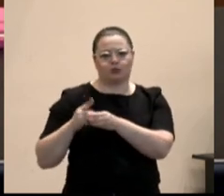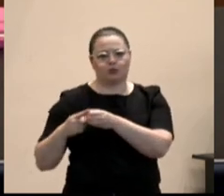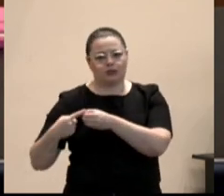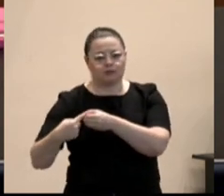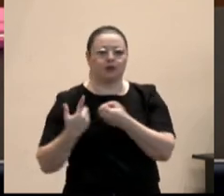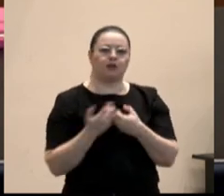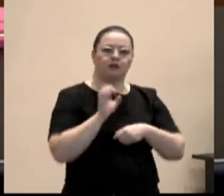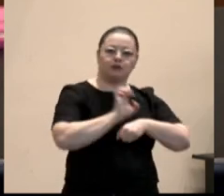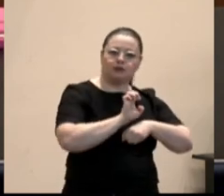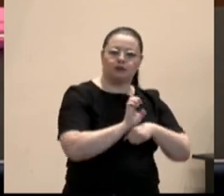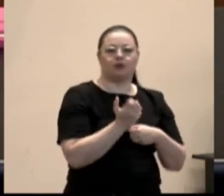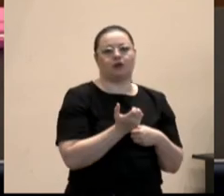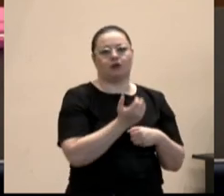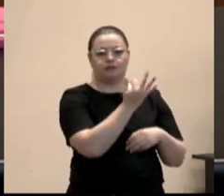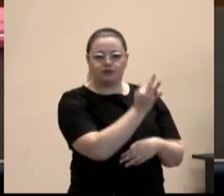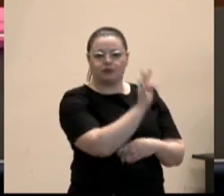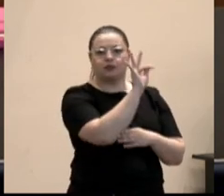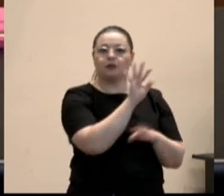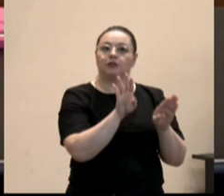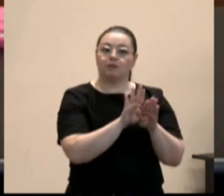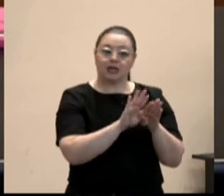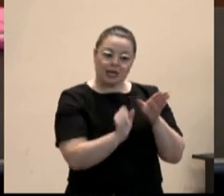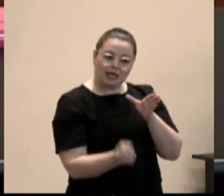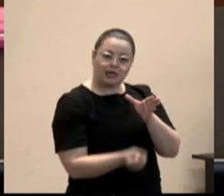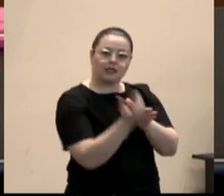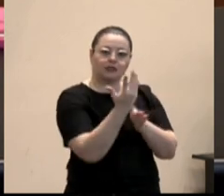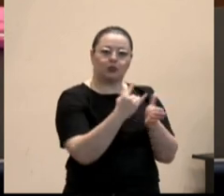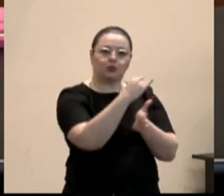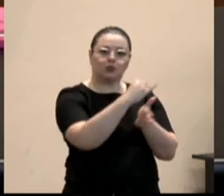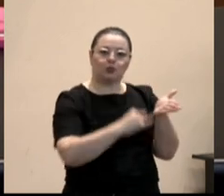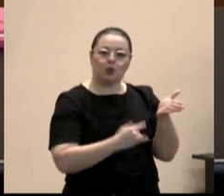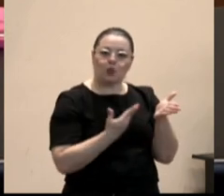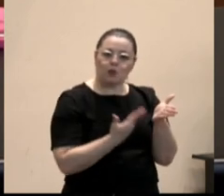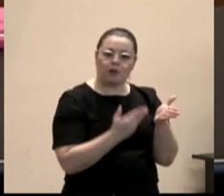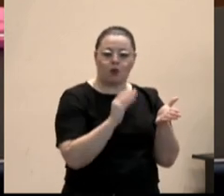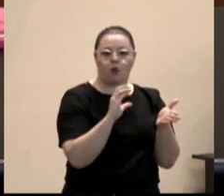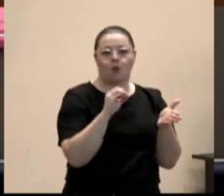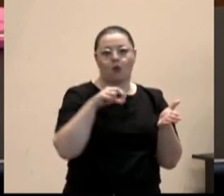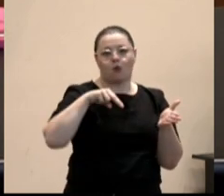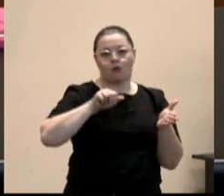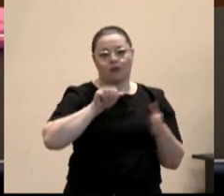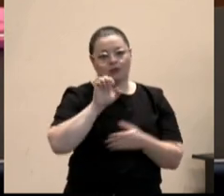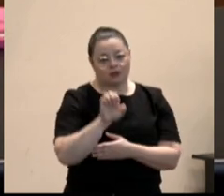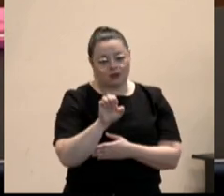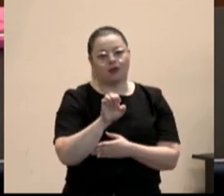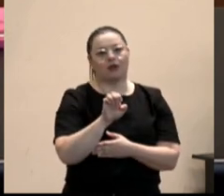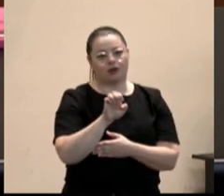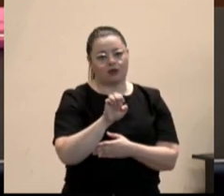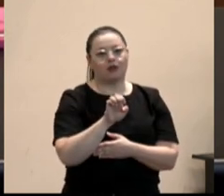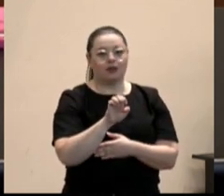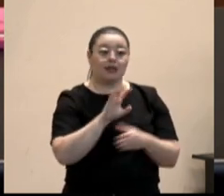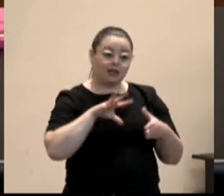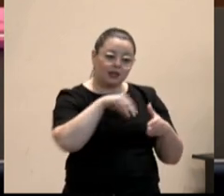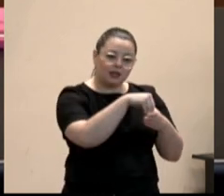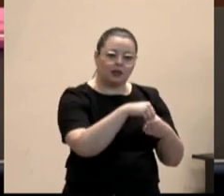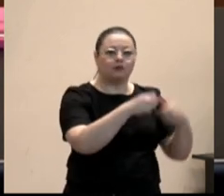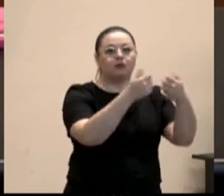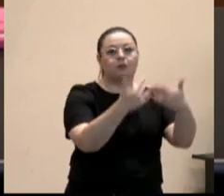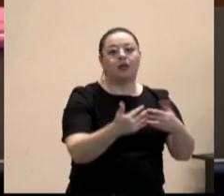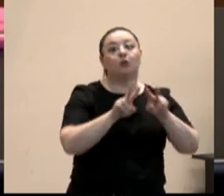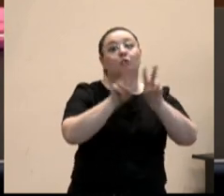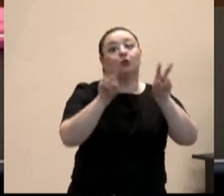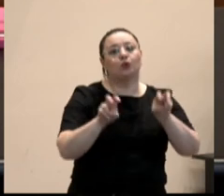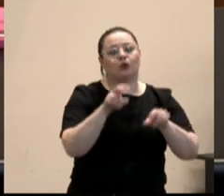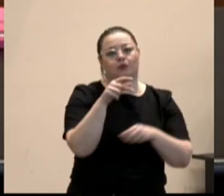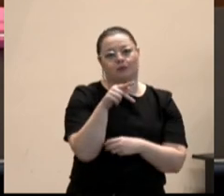como elaboração do documento da CONAI, que subsidia o Plano Nacional de Educação. Então,